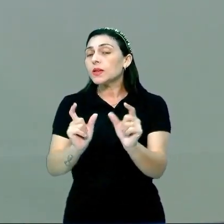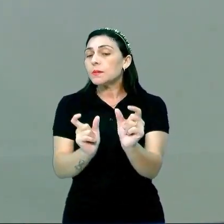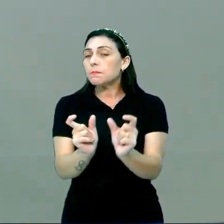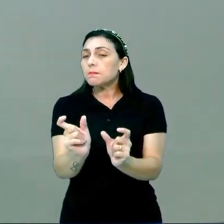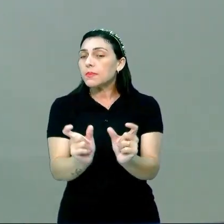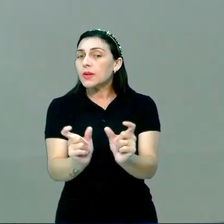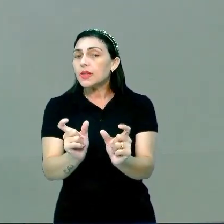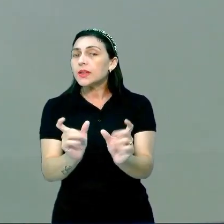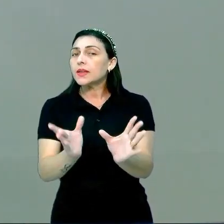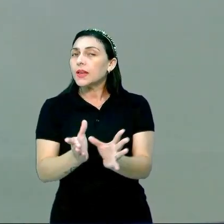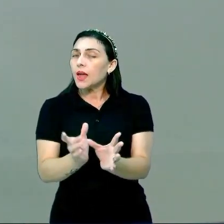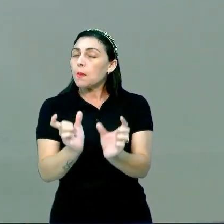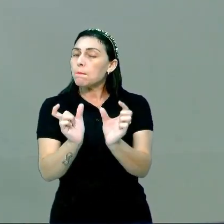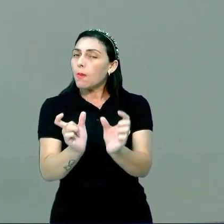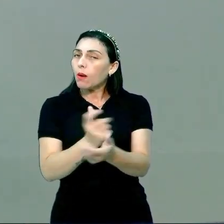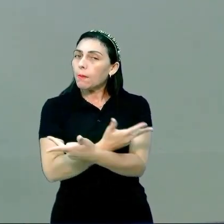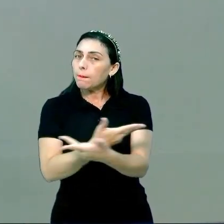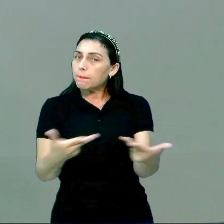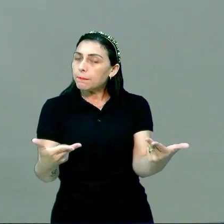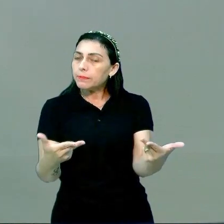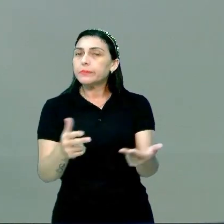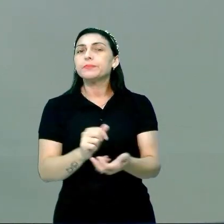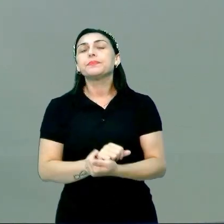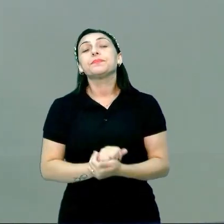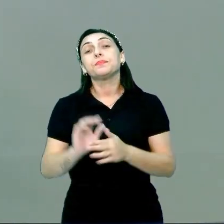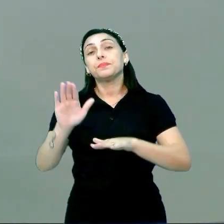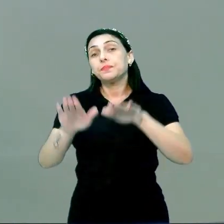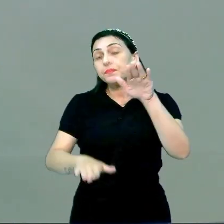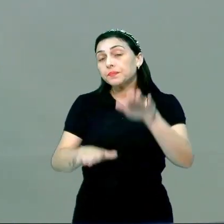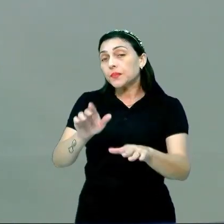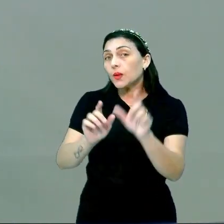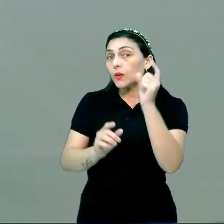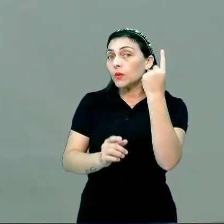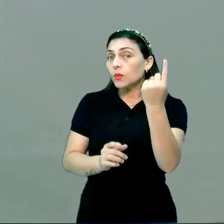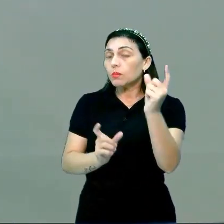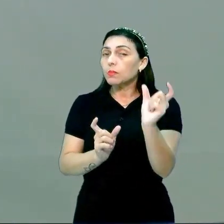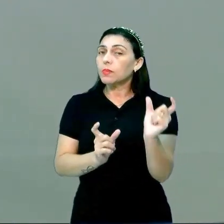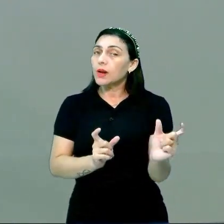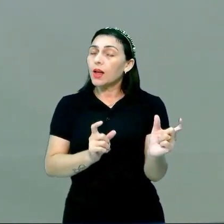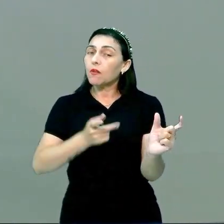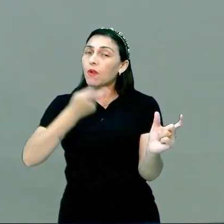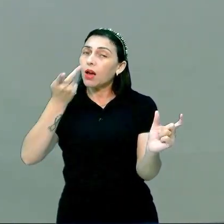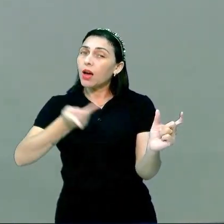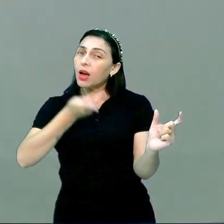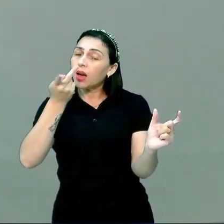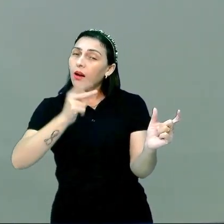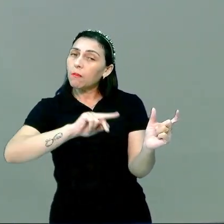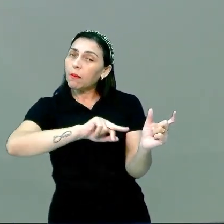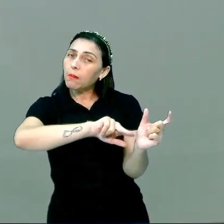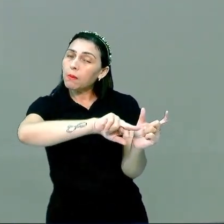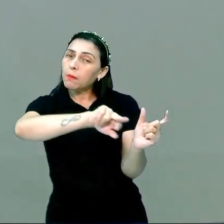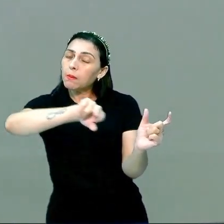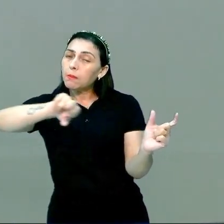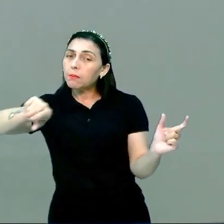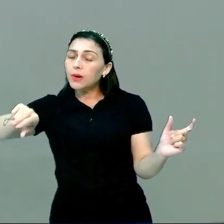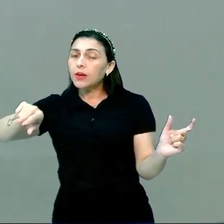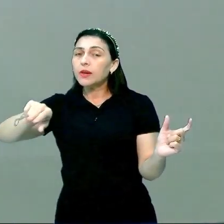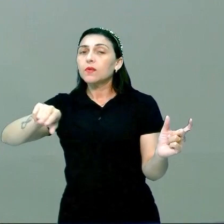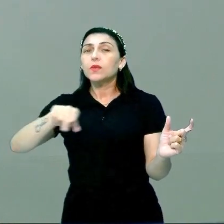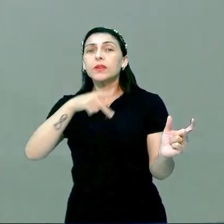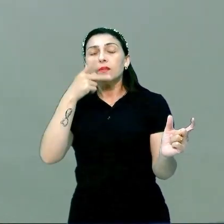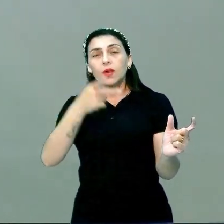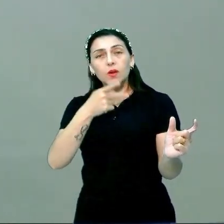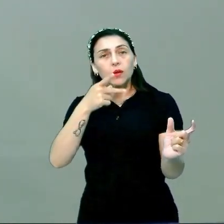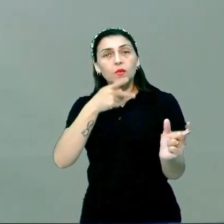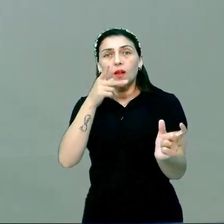elas querem dizer pouca coisa, Às vezes a gente, em uma palavra, falou muito, E às vezes você